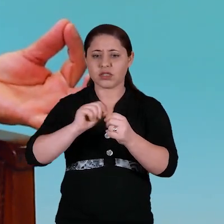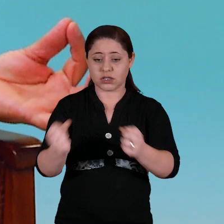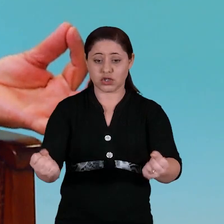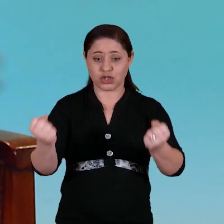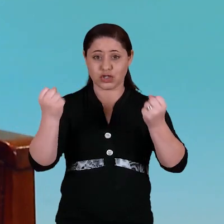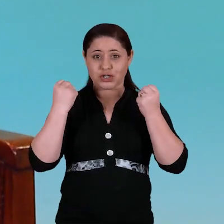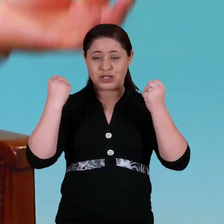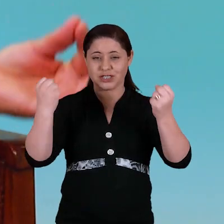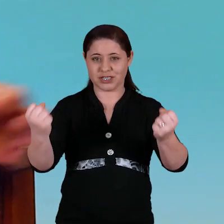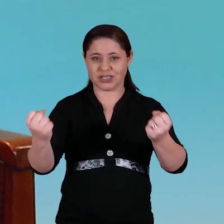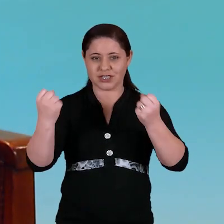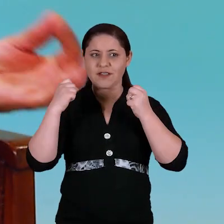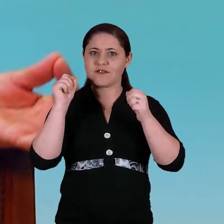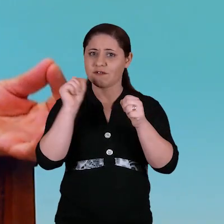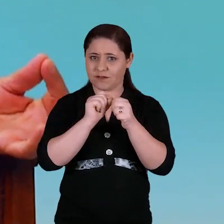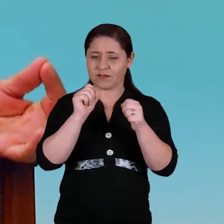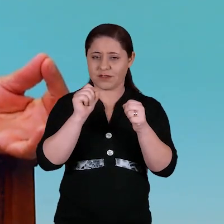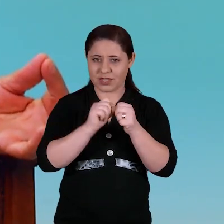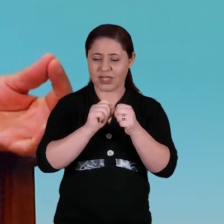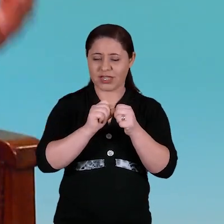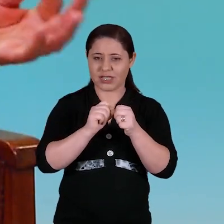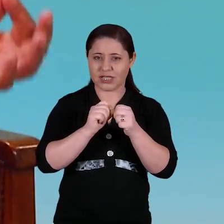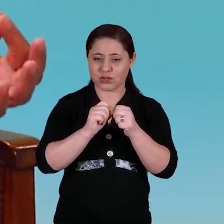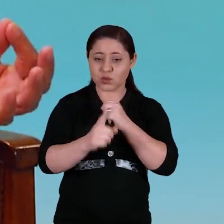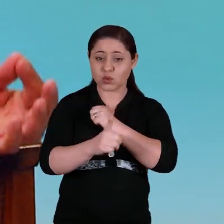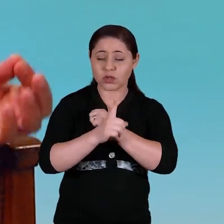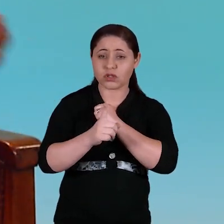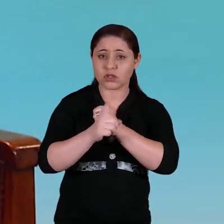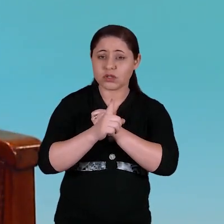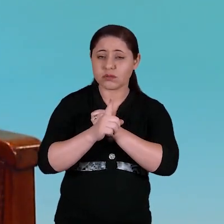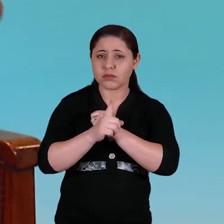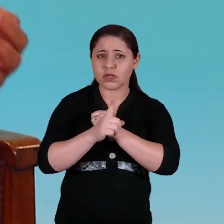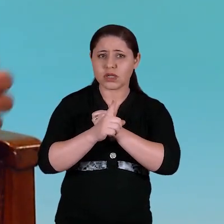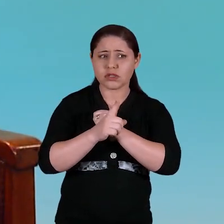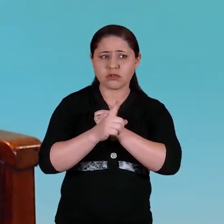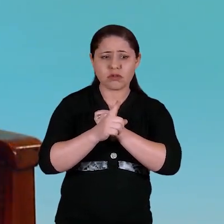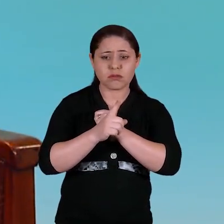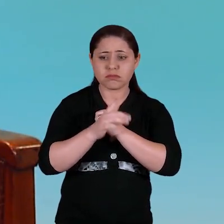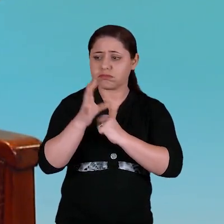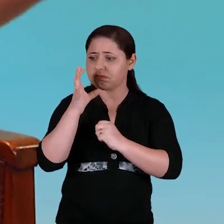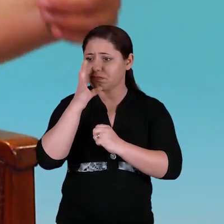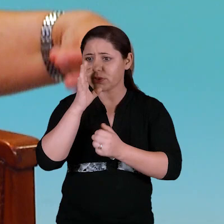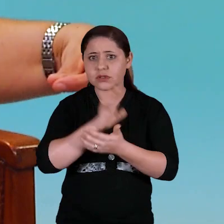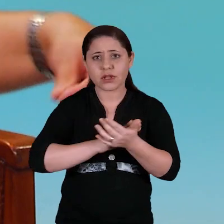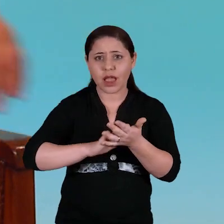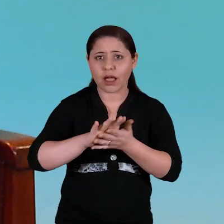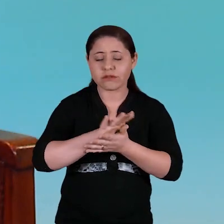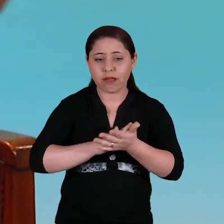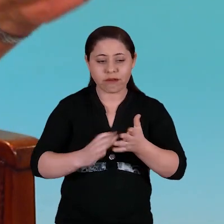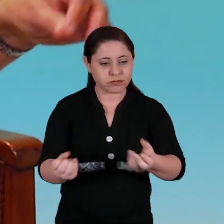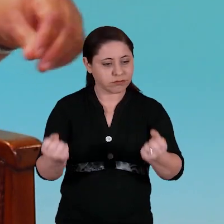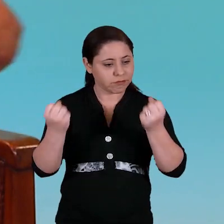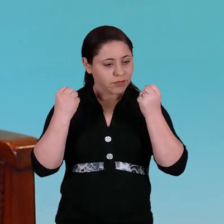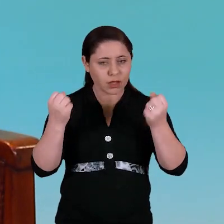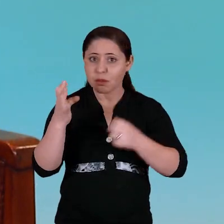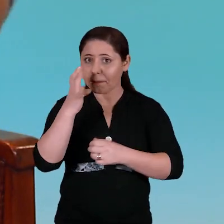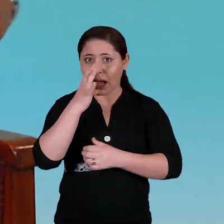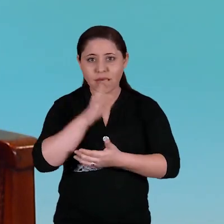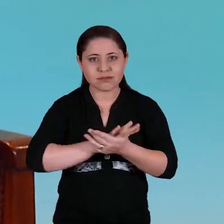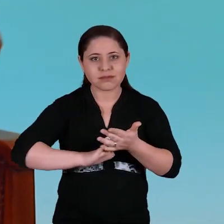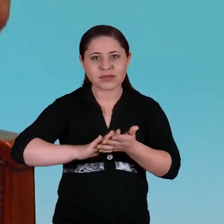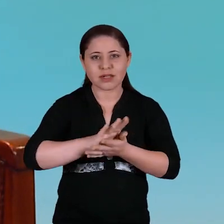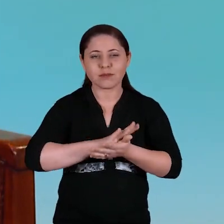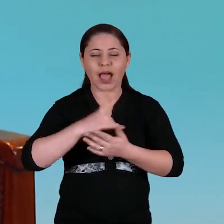ginástica, ali faz a capoeira, sem nem perceber. Então, ele se exercita e nem percebe, porque